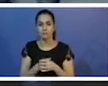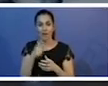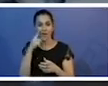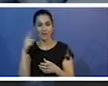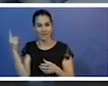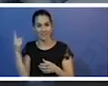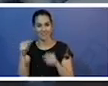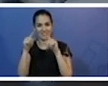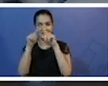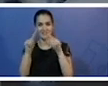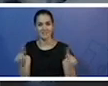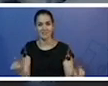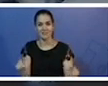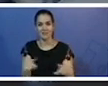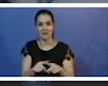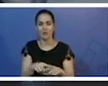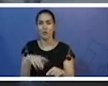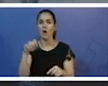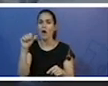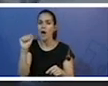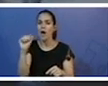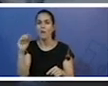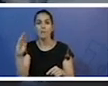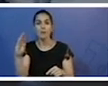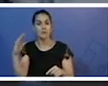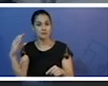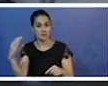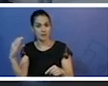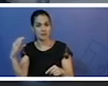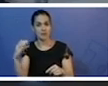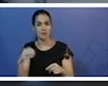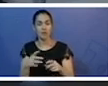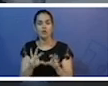Observe a figura do triângulo ABC e o segmento